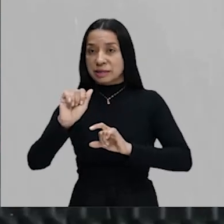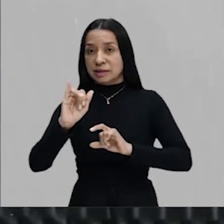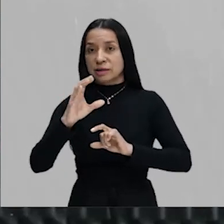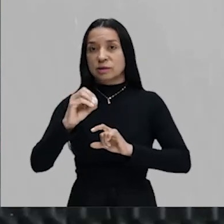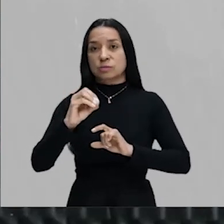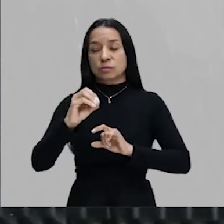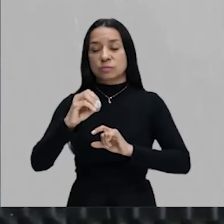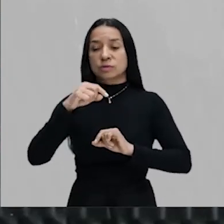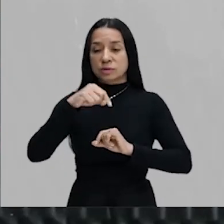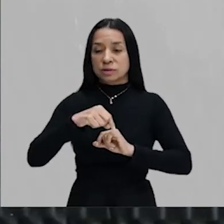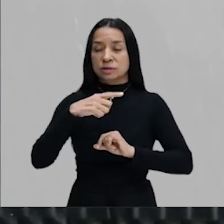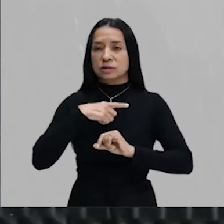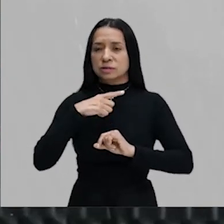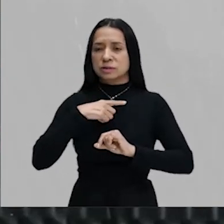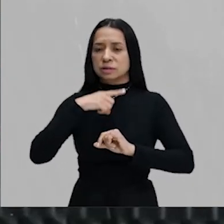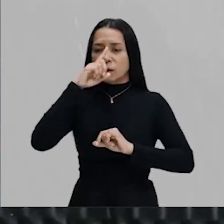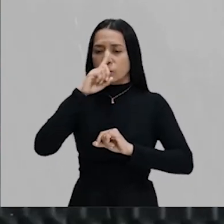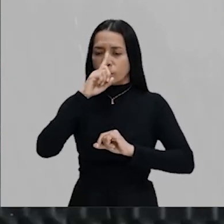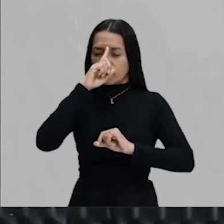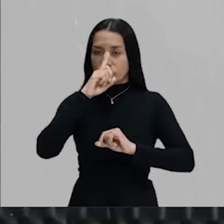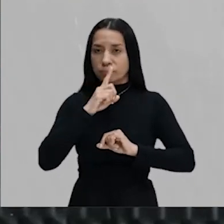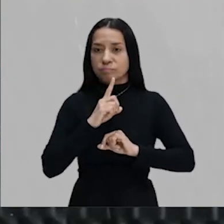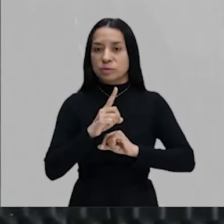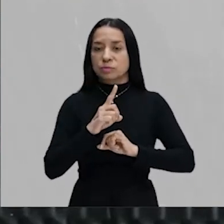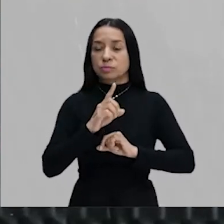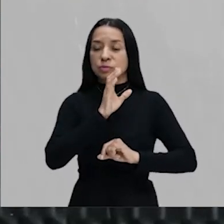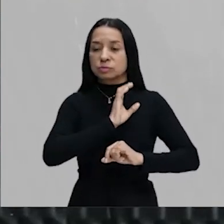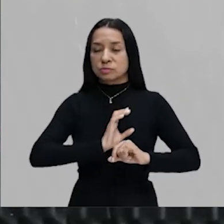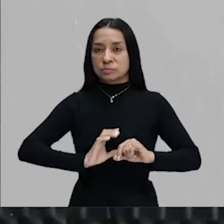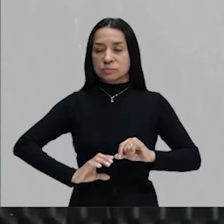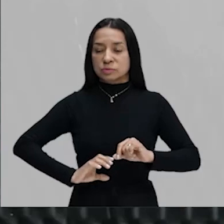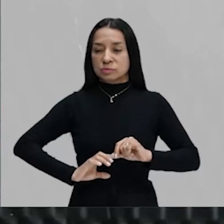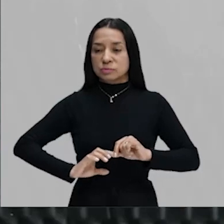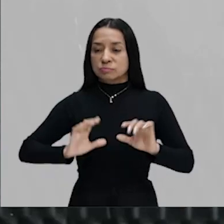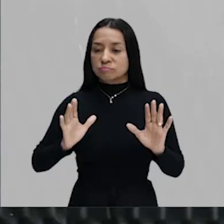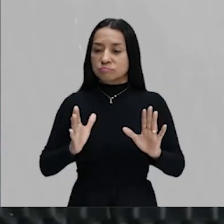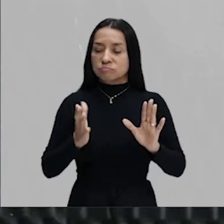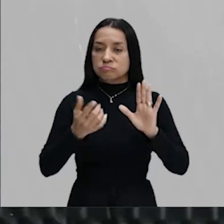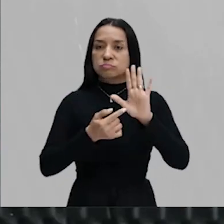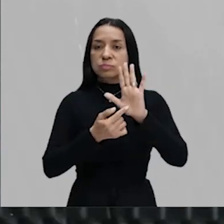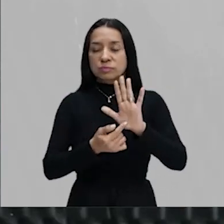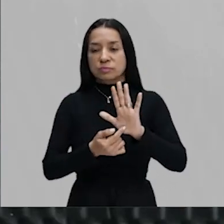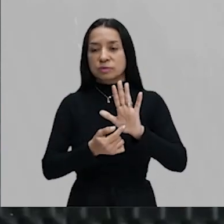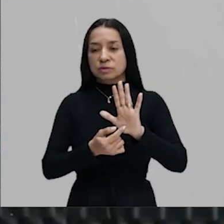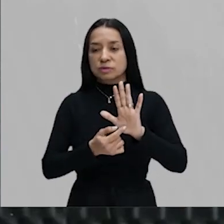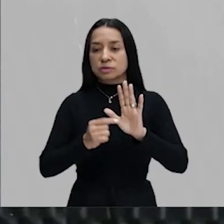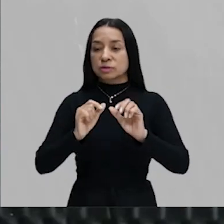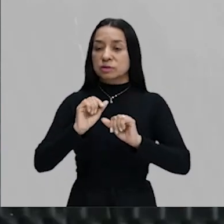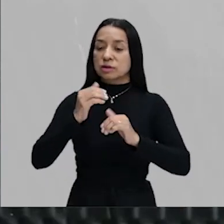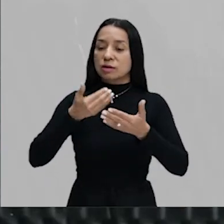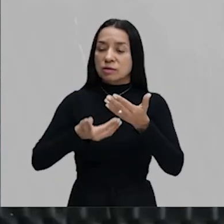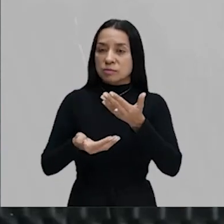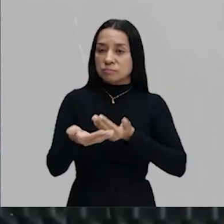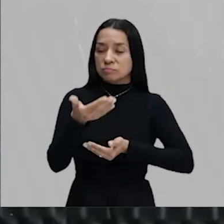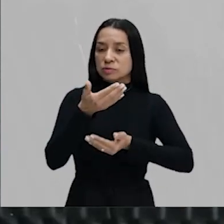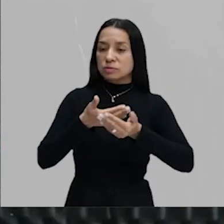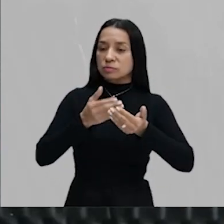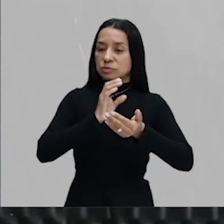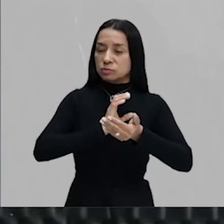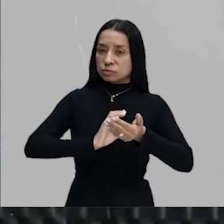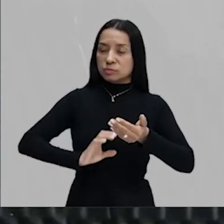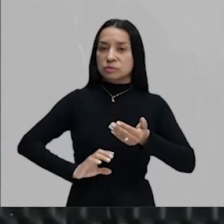do cristianismo, que se manifesta aí através do catolicismo e através de uma série de